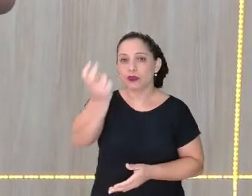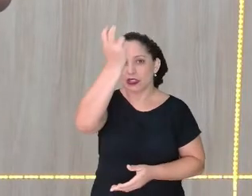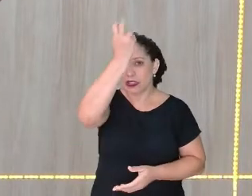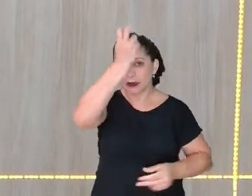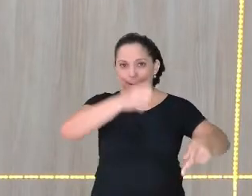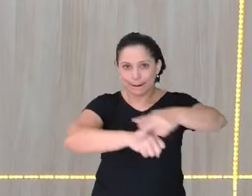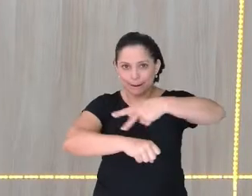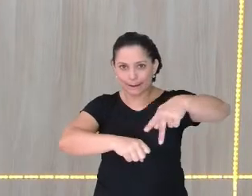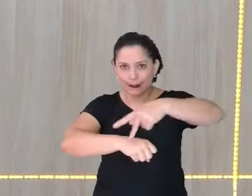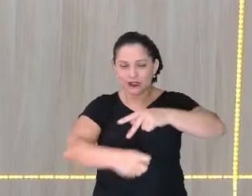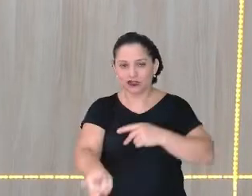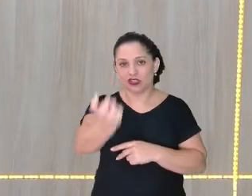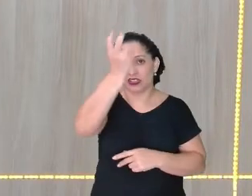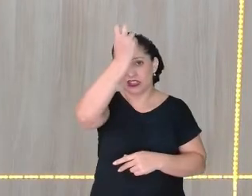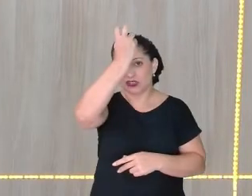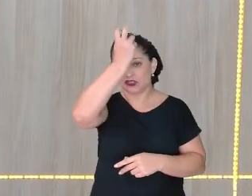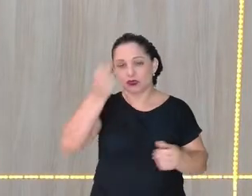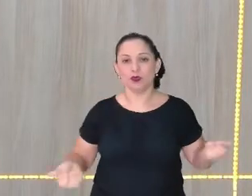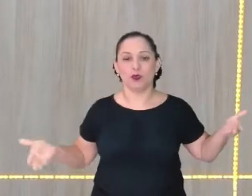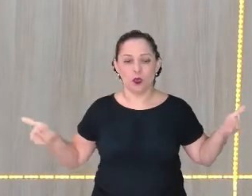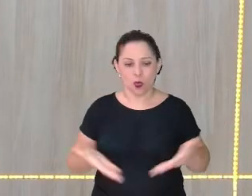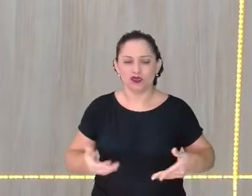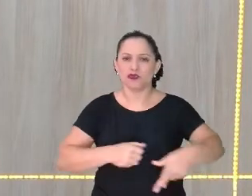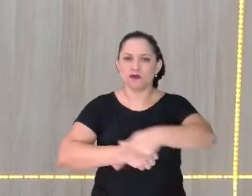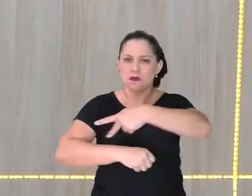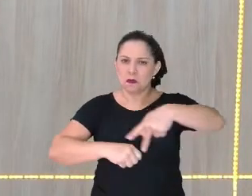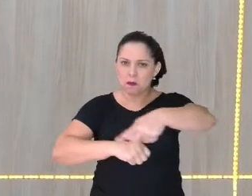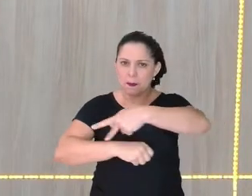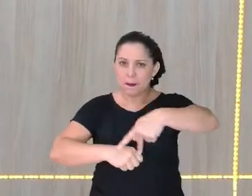Egito é hoje um país